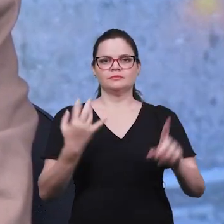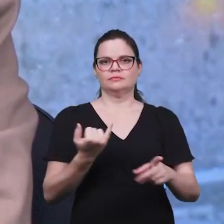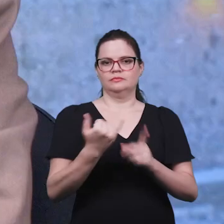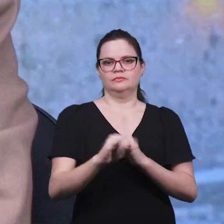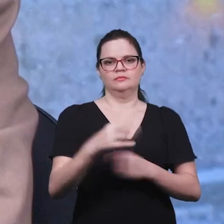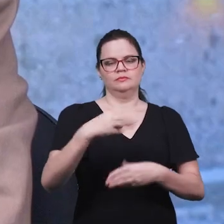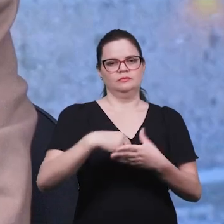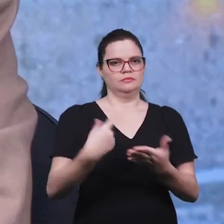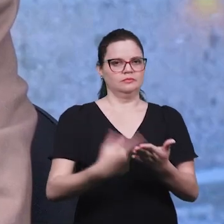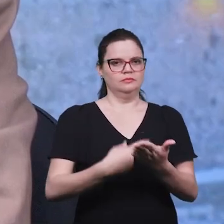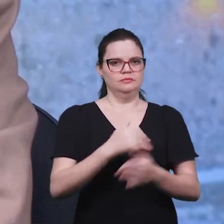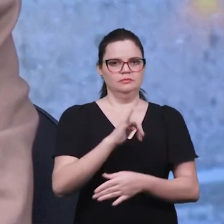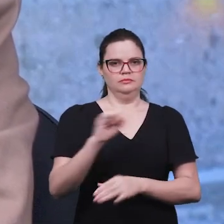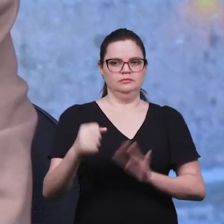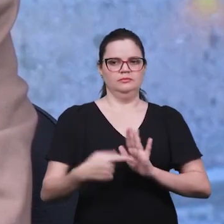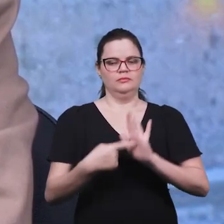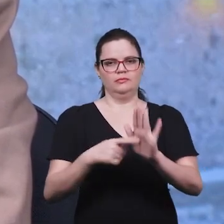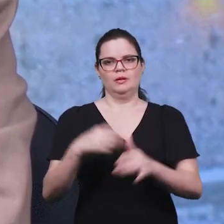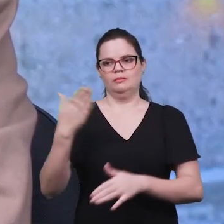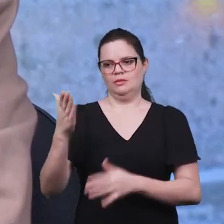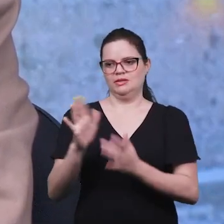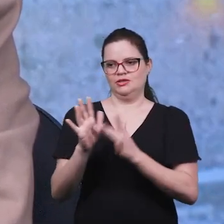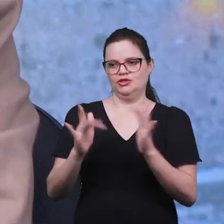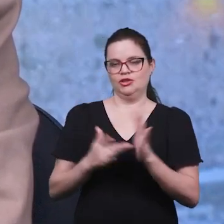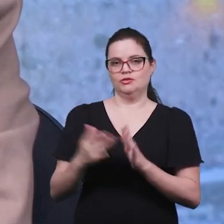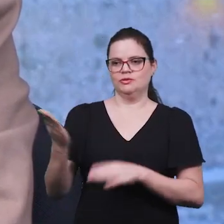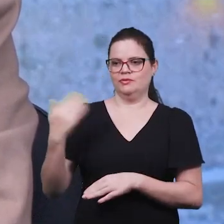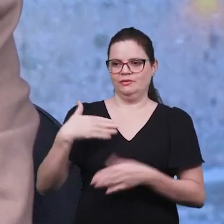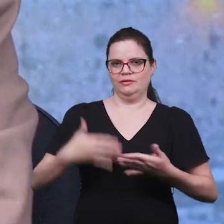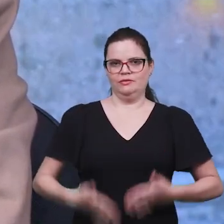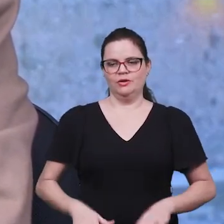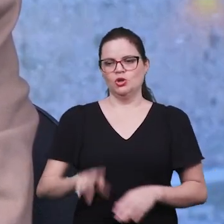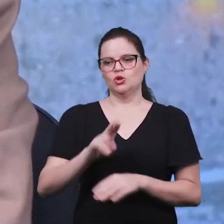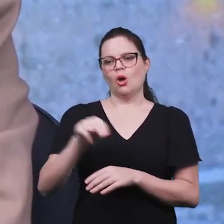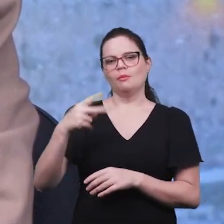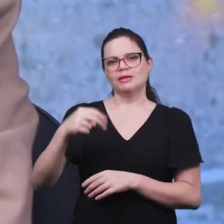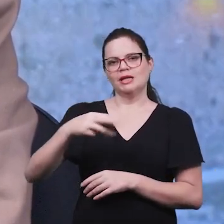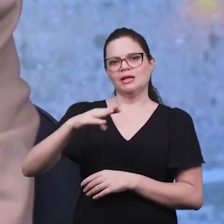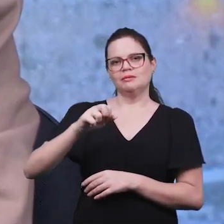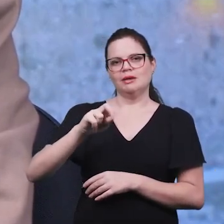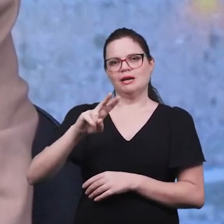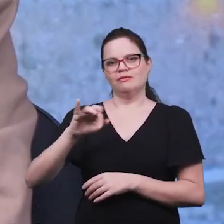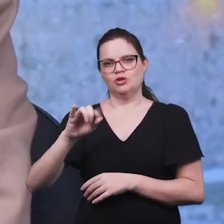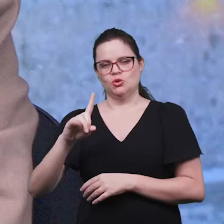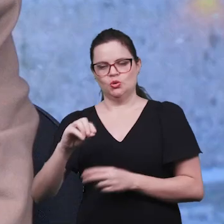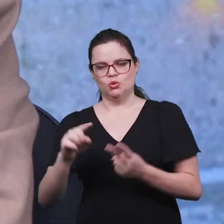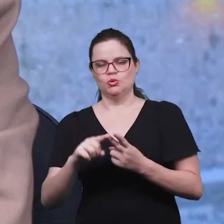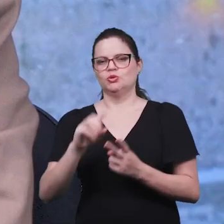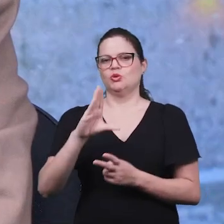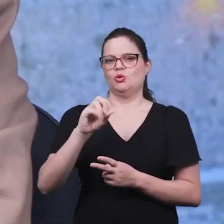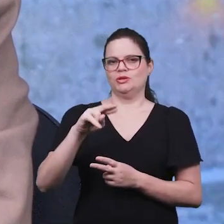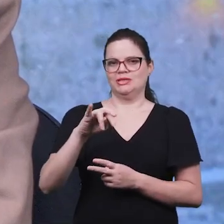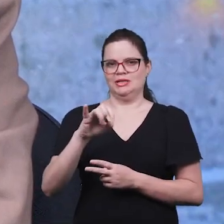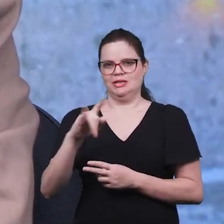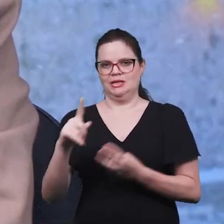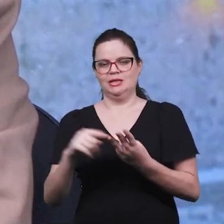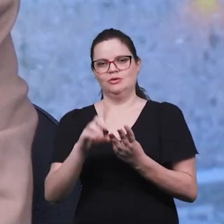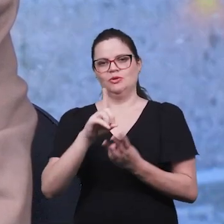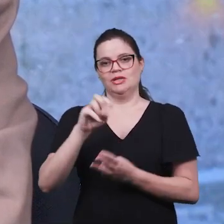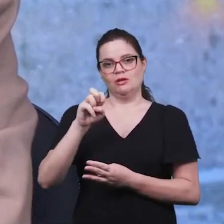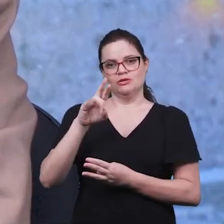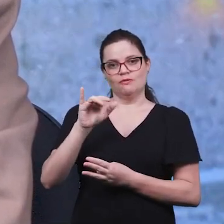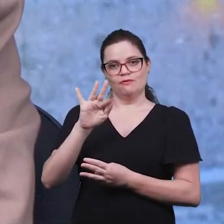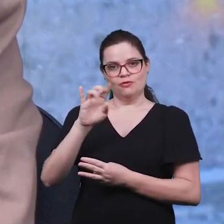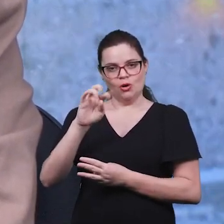profetizado por Isaías: um filho se nos deu, ou seja, o nome dele, maravilhoso, conselheiro, Deus forte, príncipe da